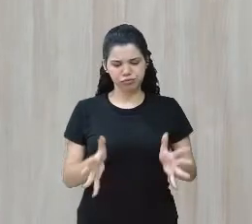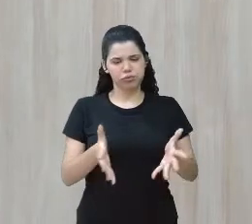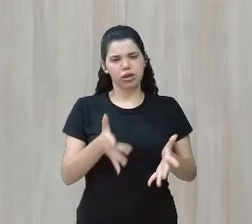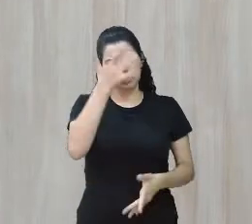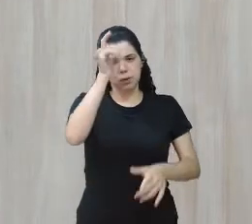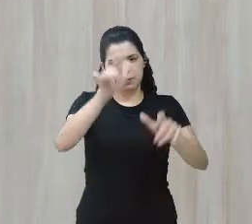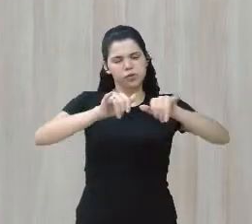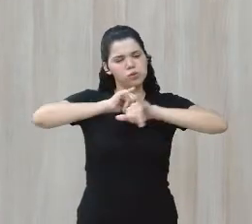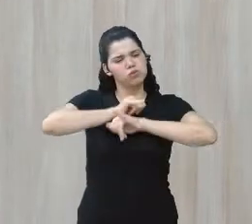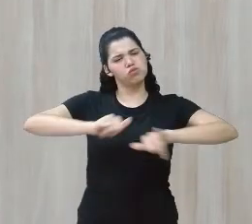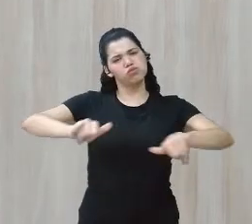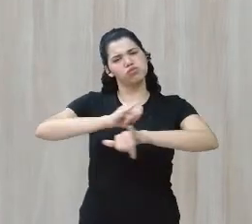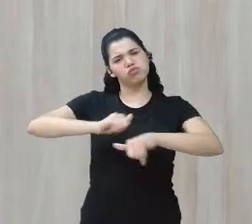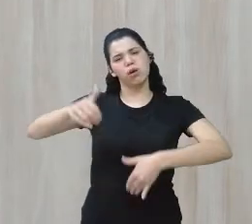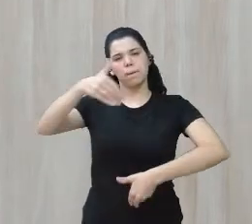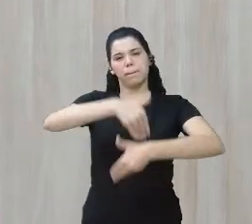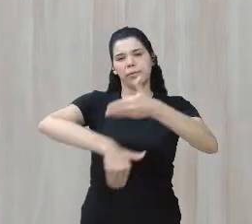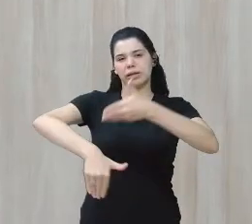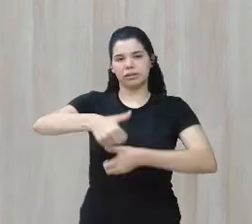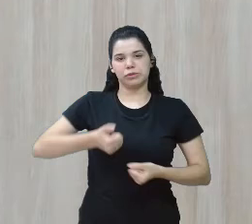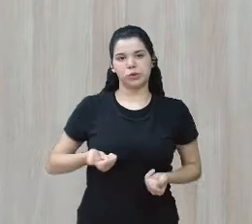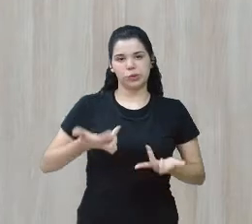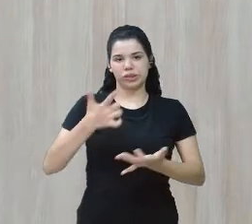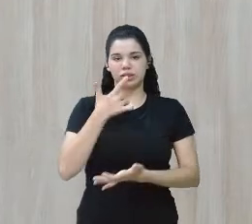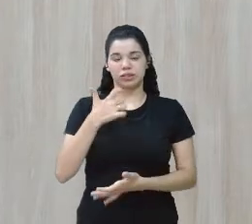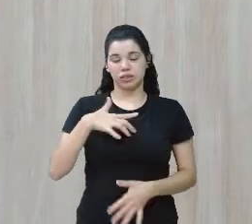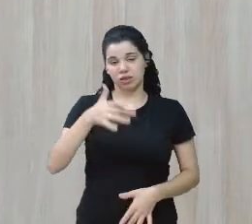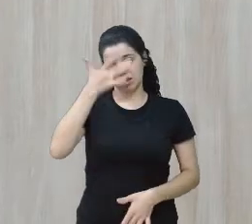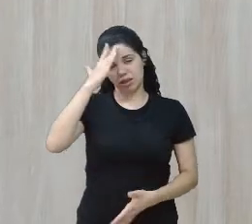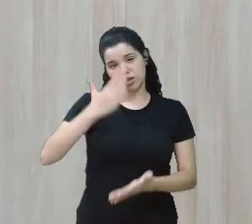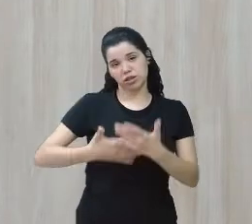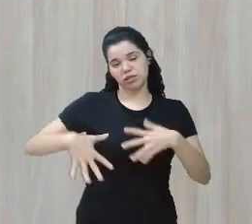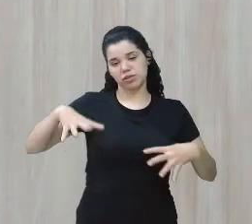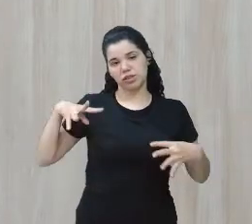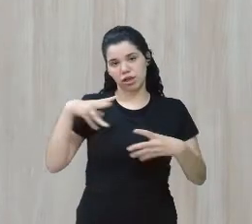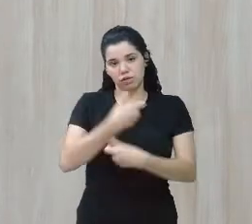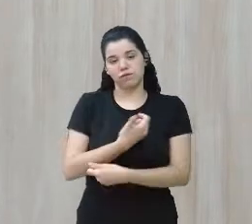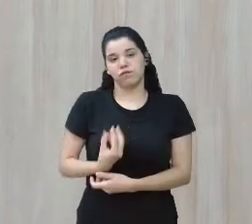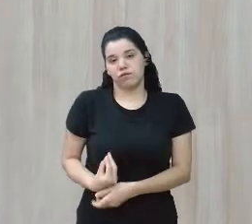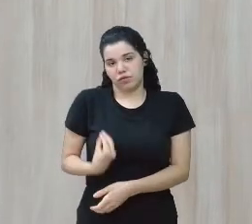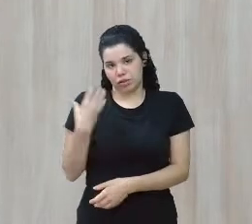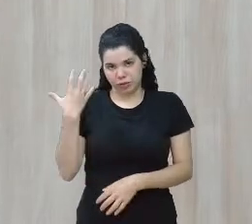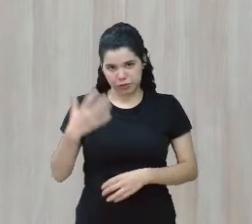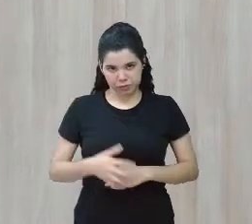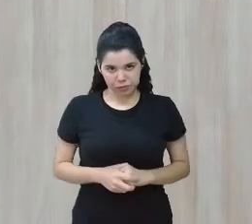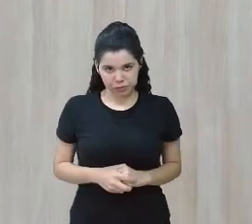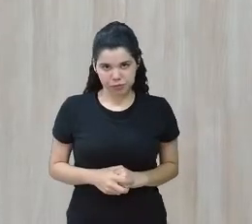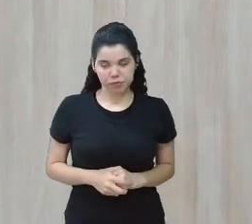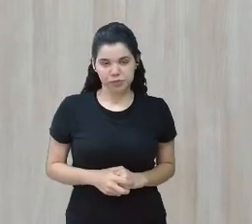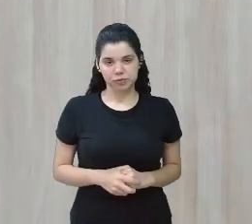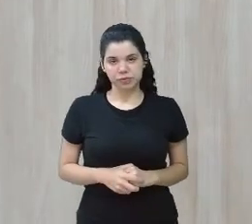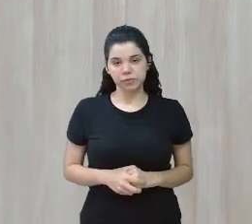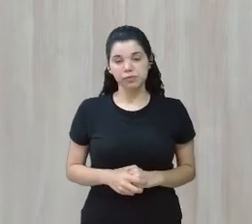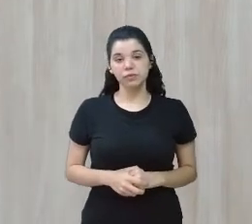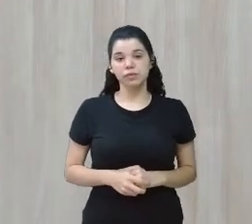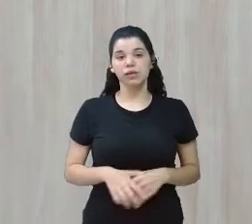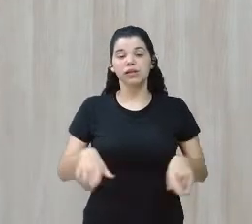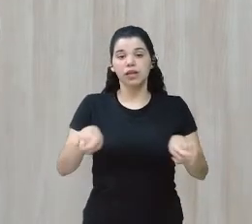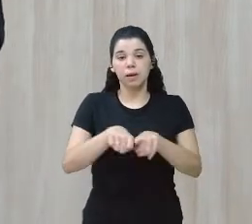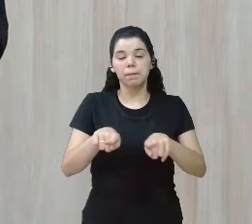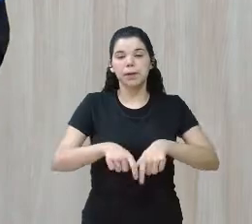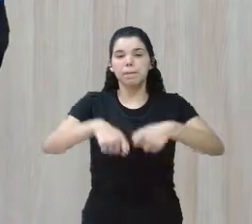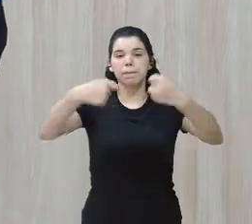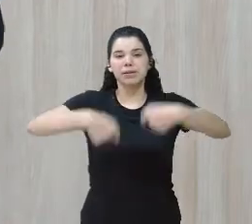essa campanha e participem, que vai salvar muitas vidas. Então, é importante também deixar claro